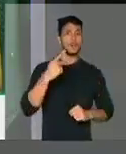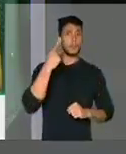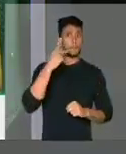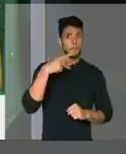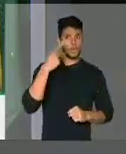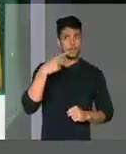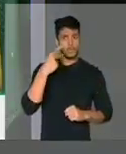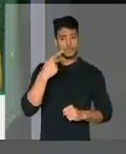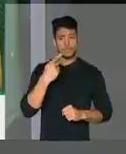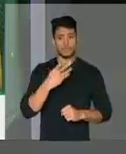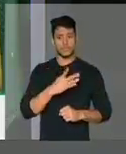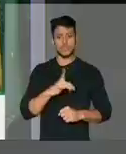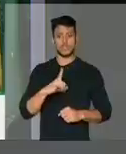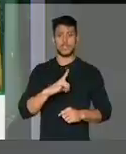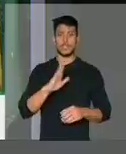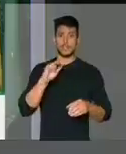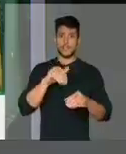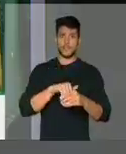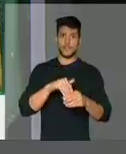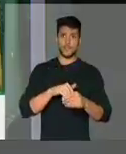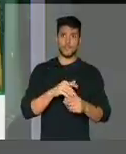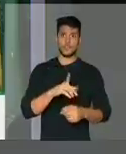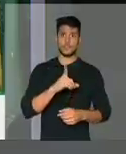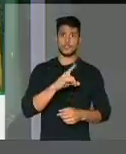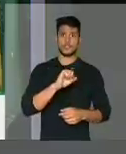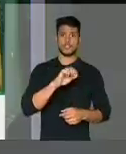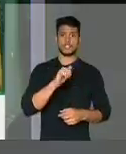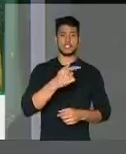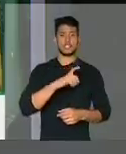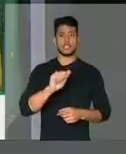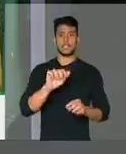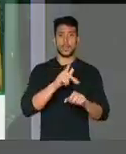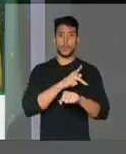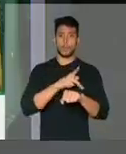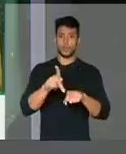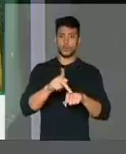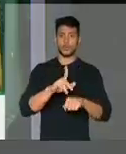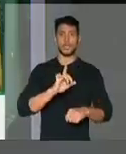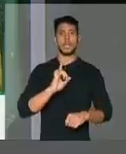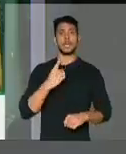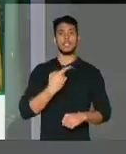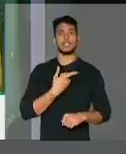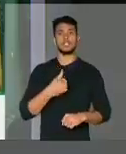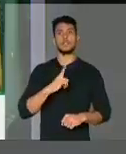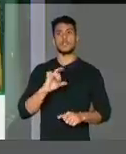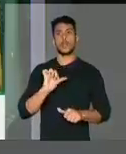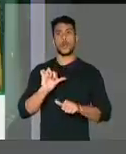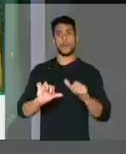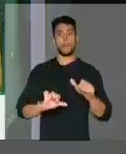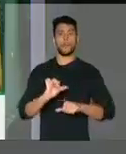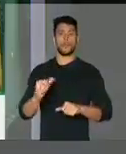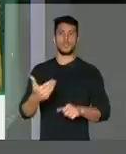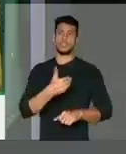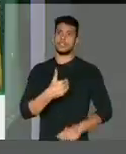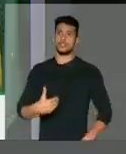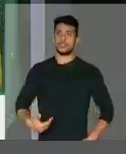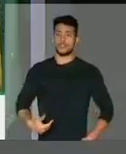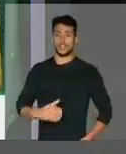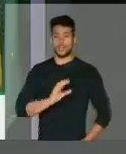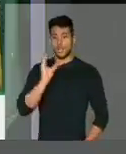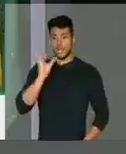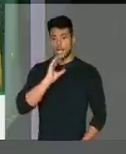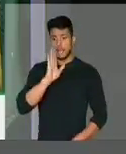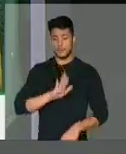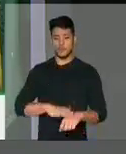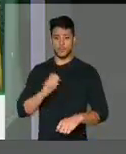parlamentarismo e voto distrital puro ou misto, nós teríamos uma troca de governo muito mais rápida do